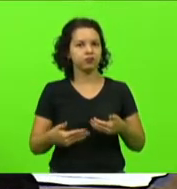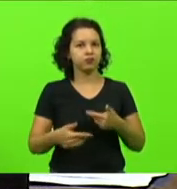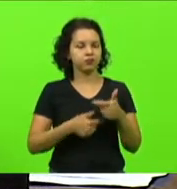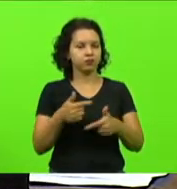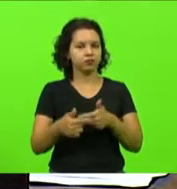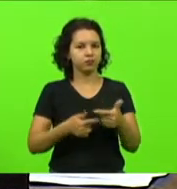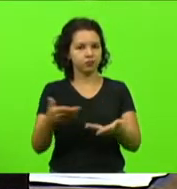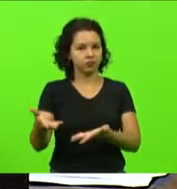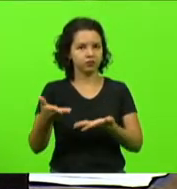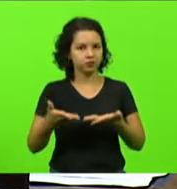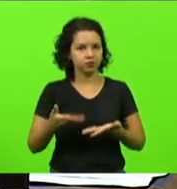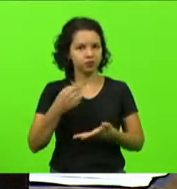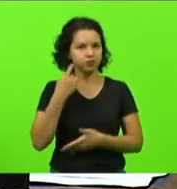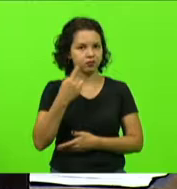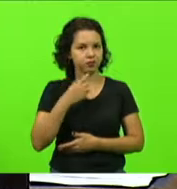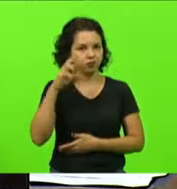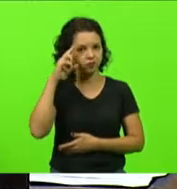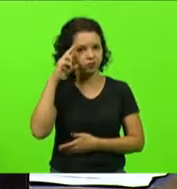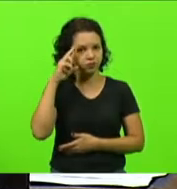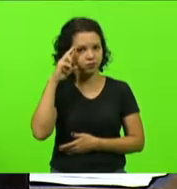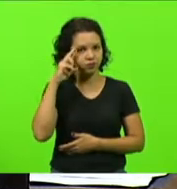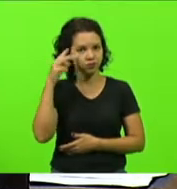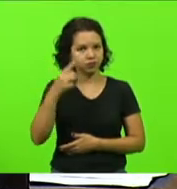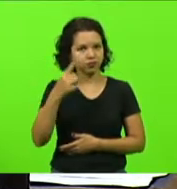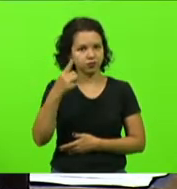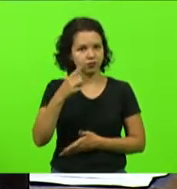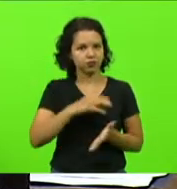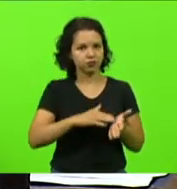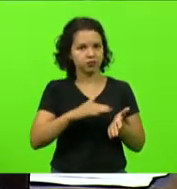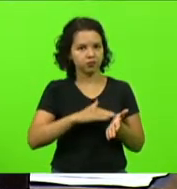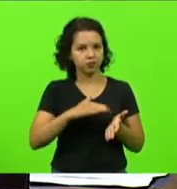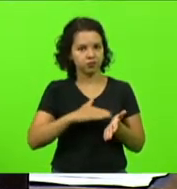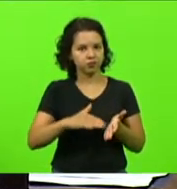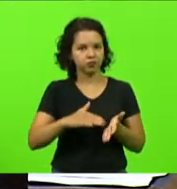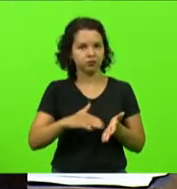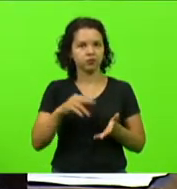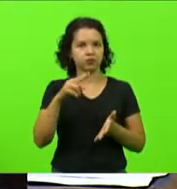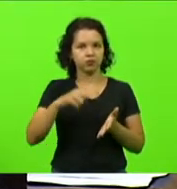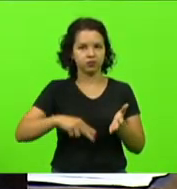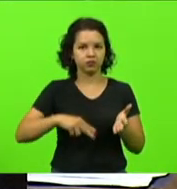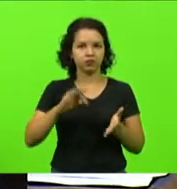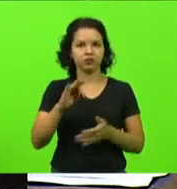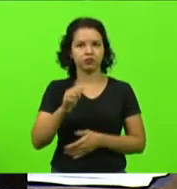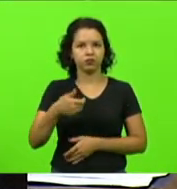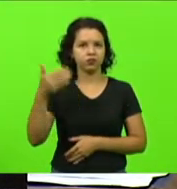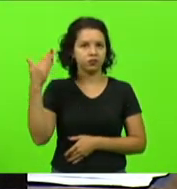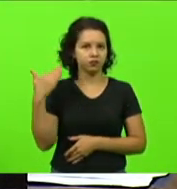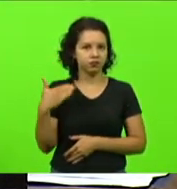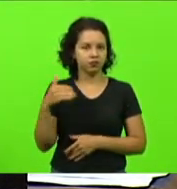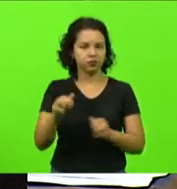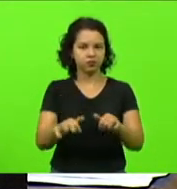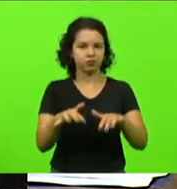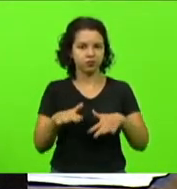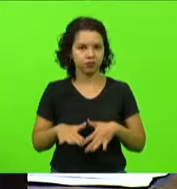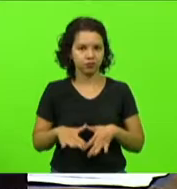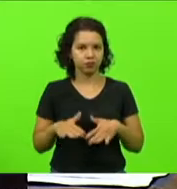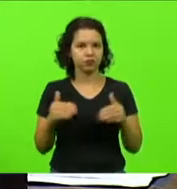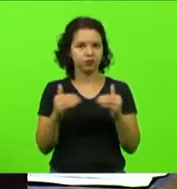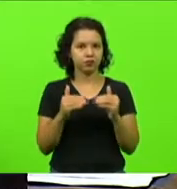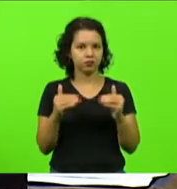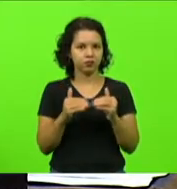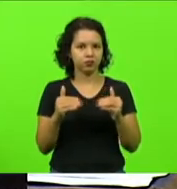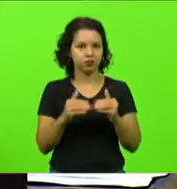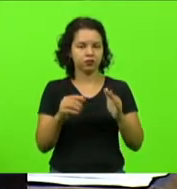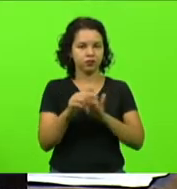o senhor deputado Ricardo Alba, primeiro secretário, para proceder à leitura da ata da sessão anterior, que, em consonância com